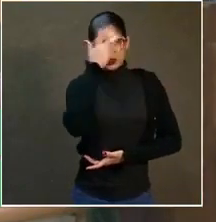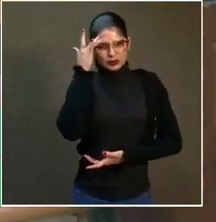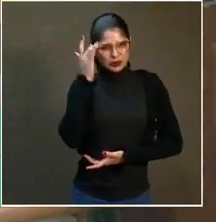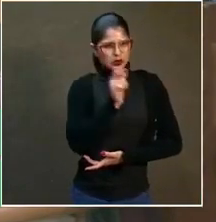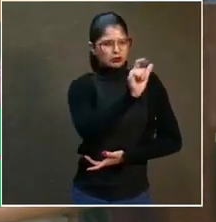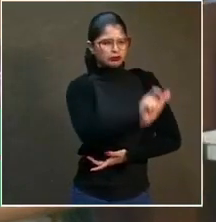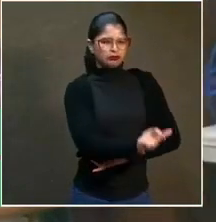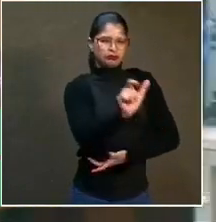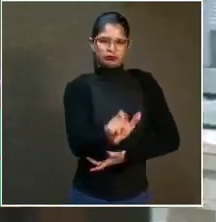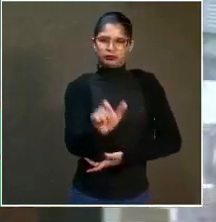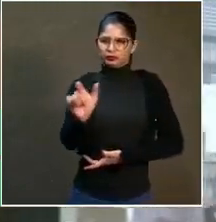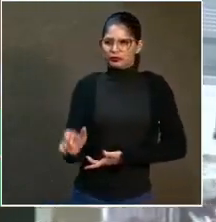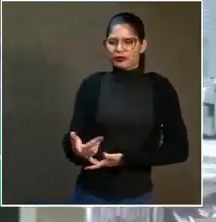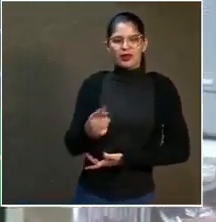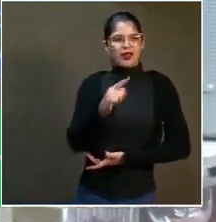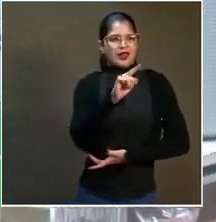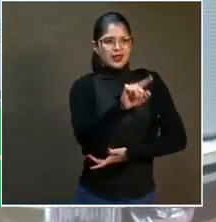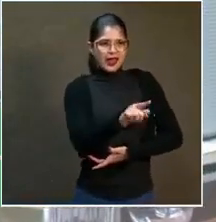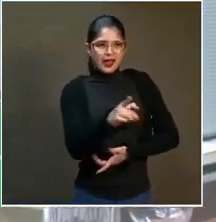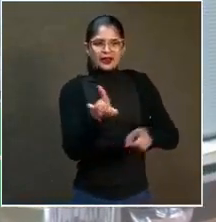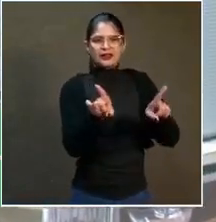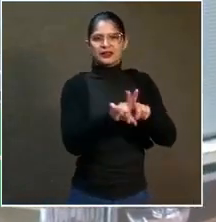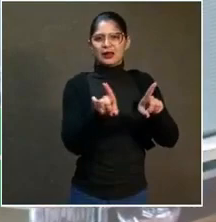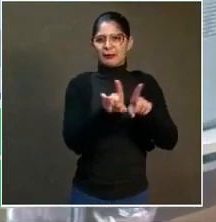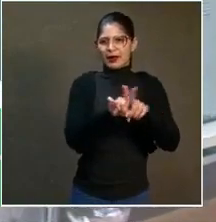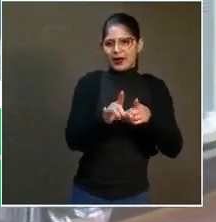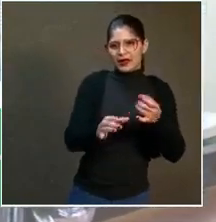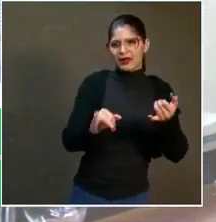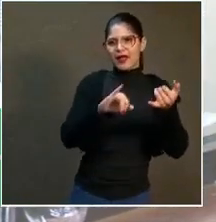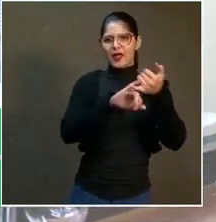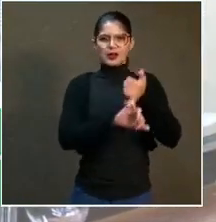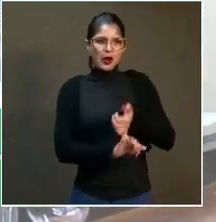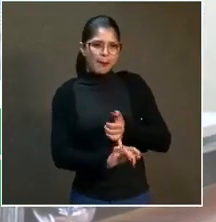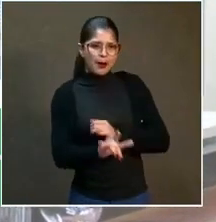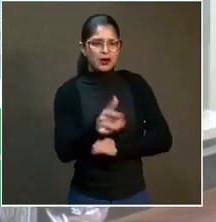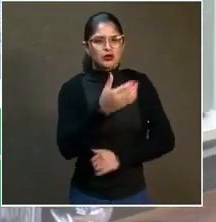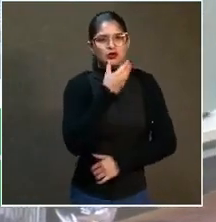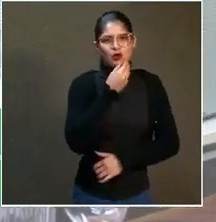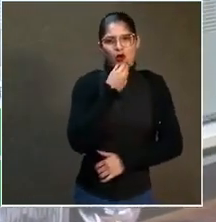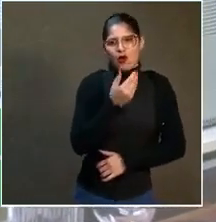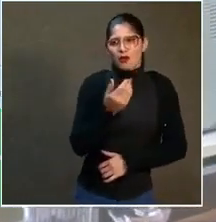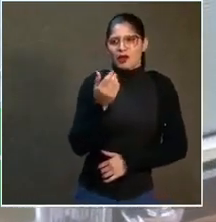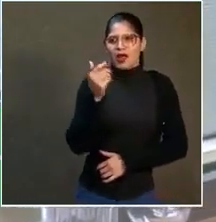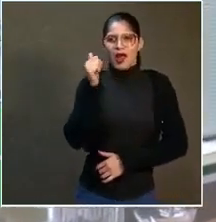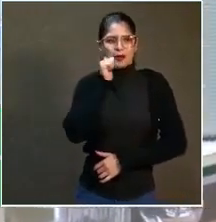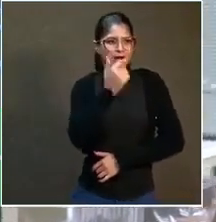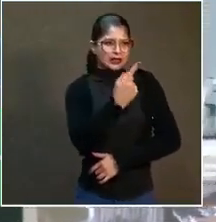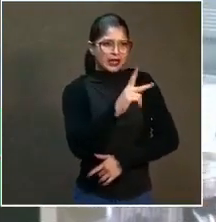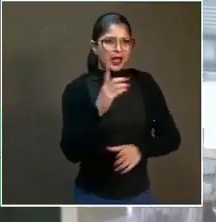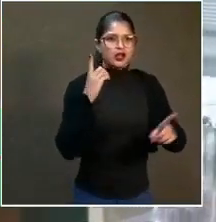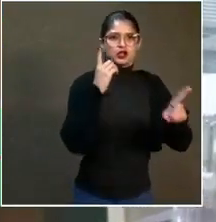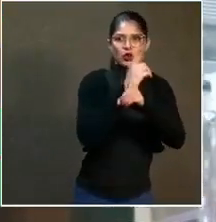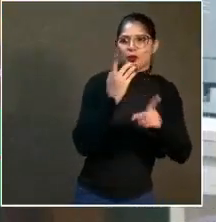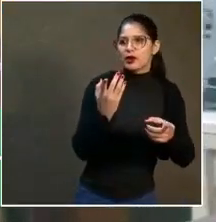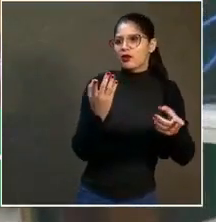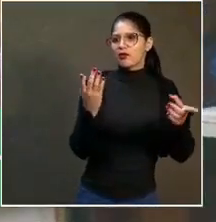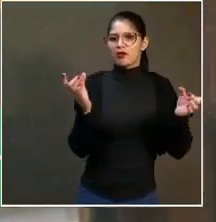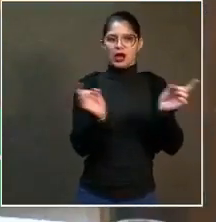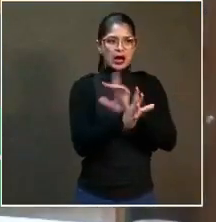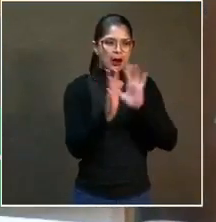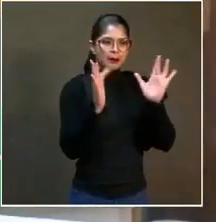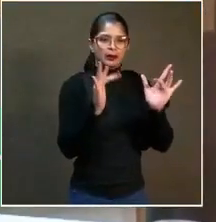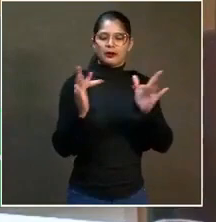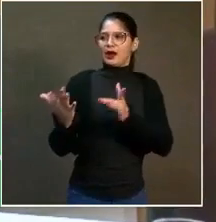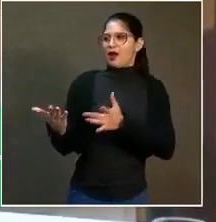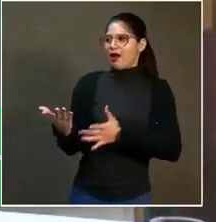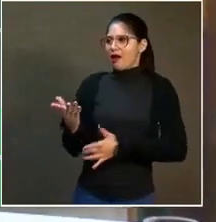A Garrete também era traída pelo namorado. A Garrete descobriu e largou. E a Kelly era amiga desse